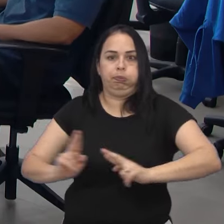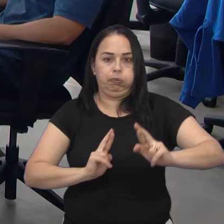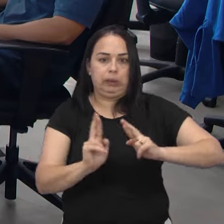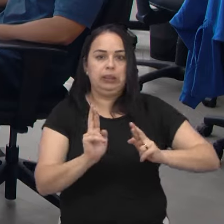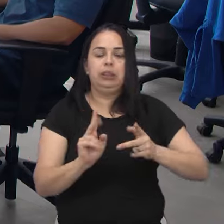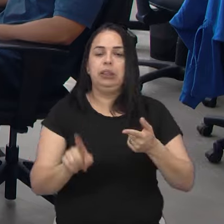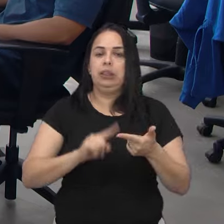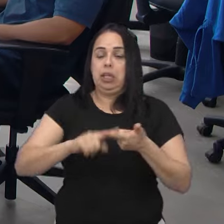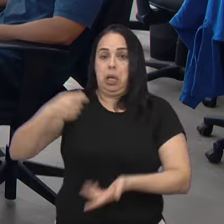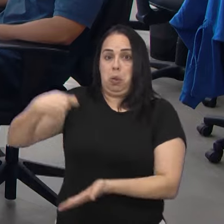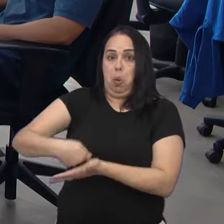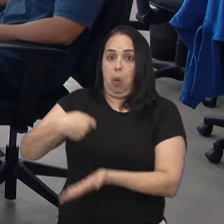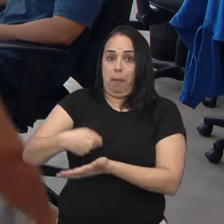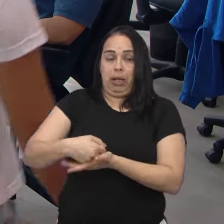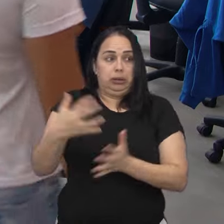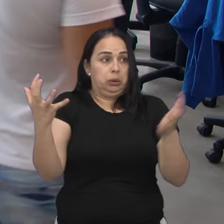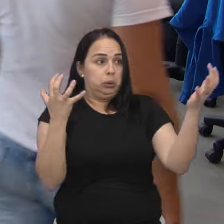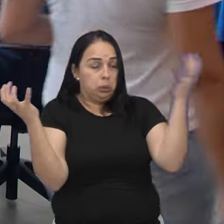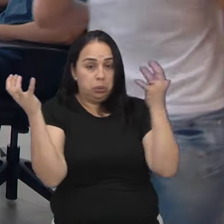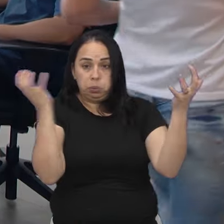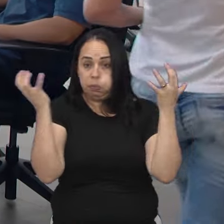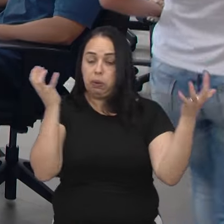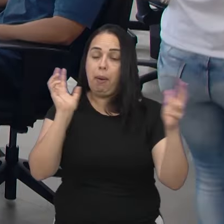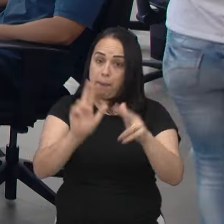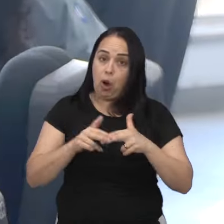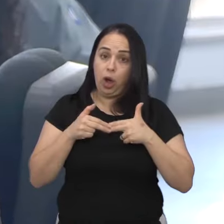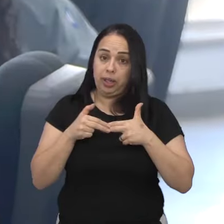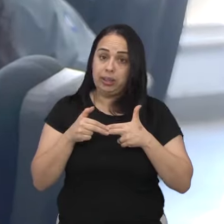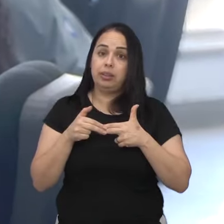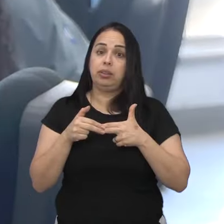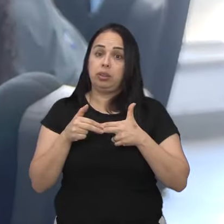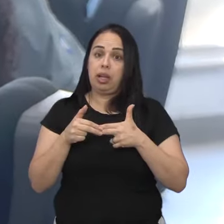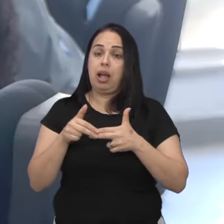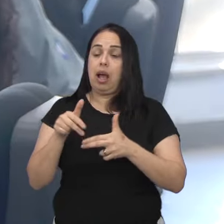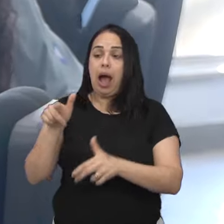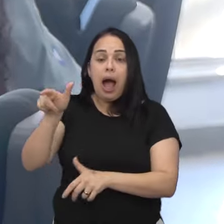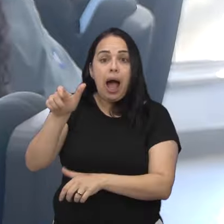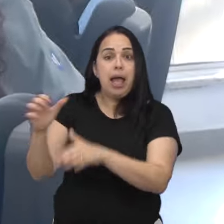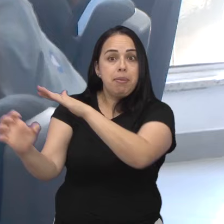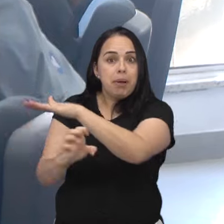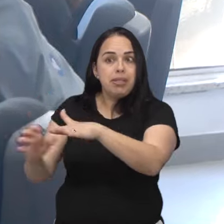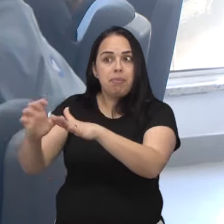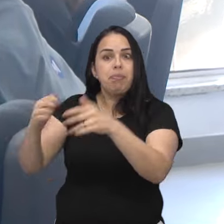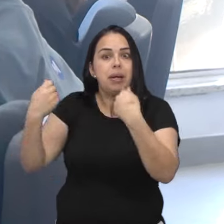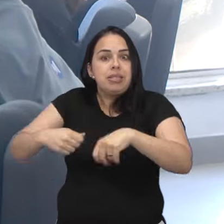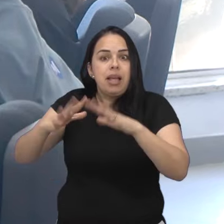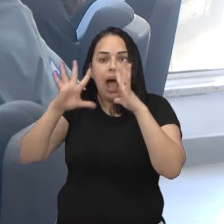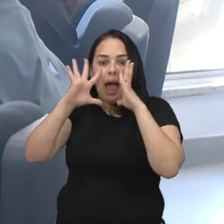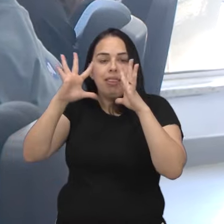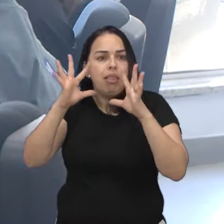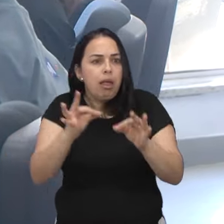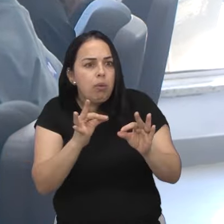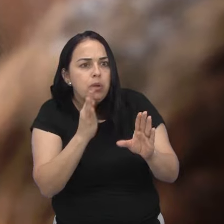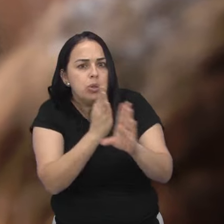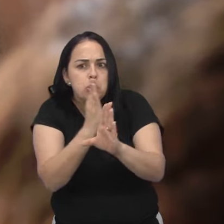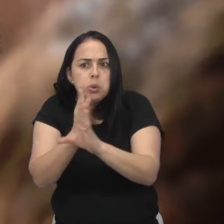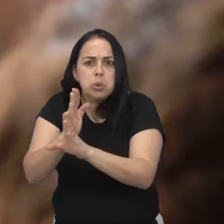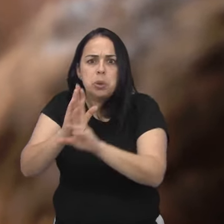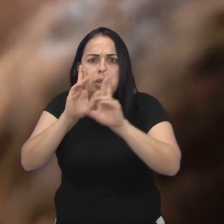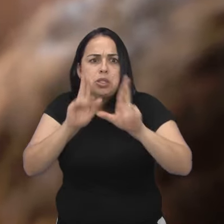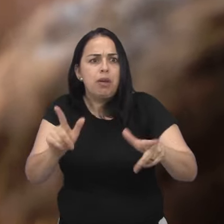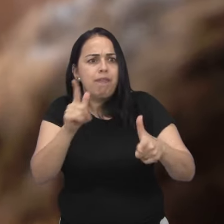entre colegas de trabalho além de cobranças e pressões nesses casos o empregador deve ficar atento para